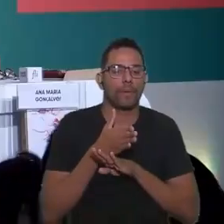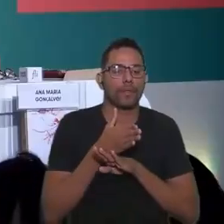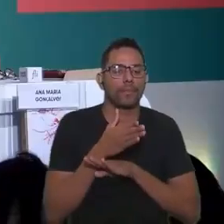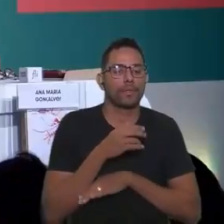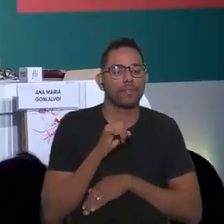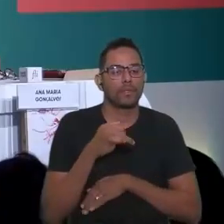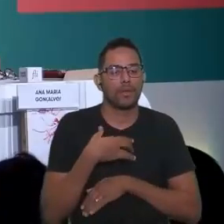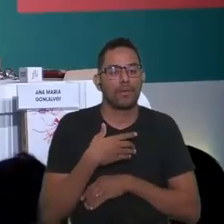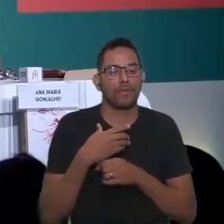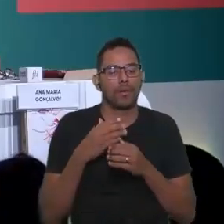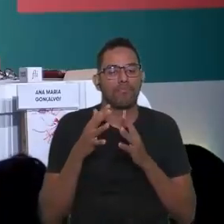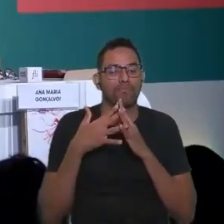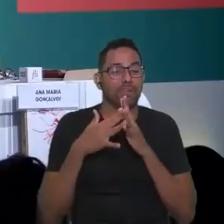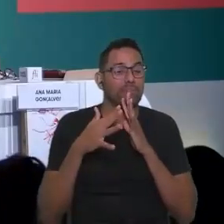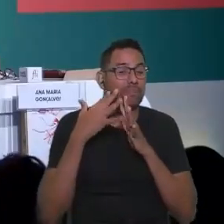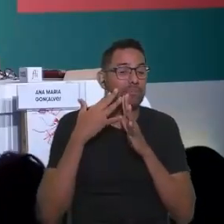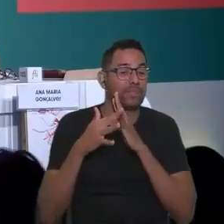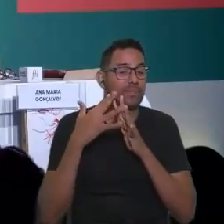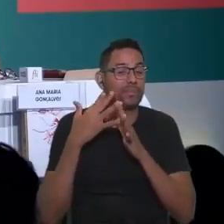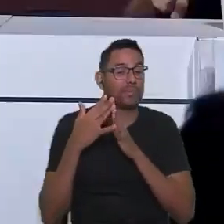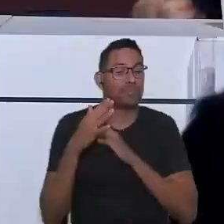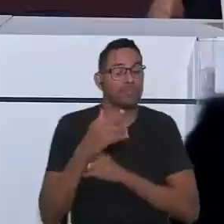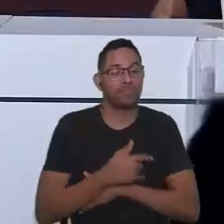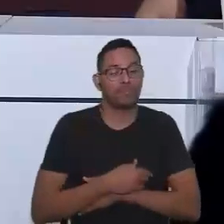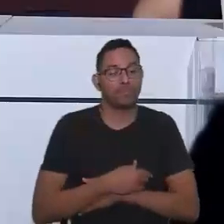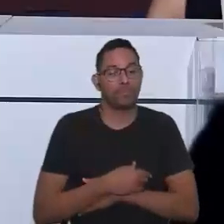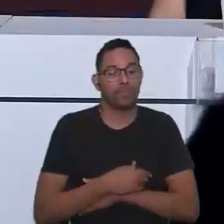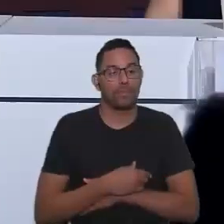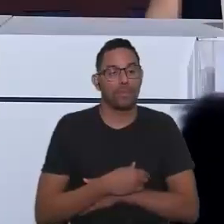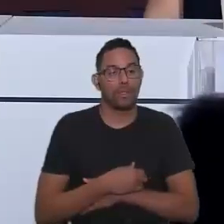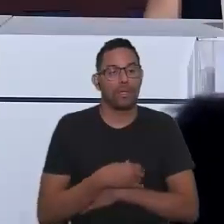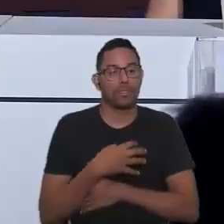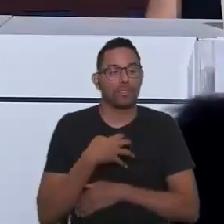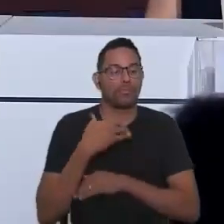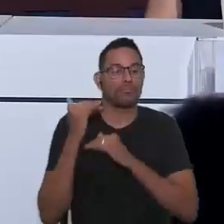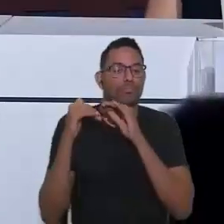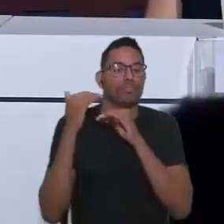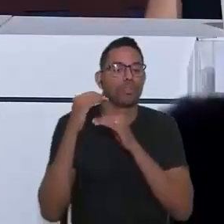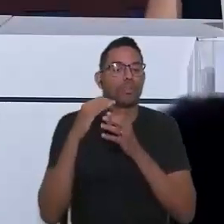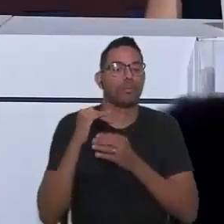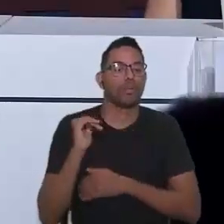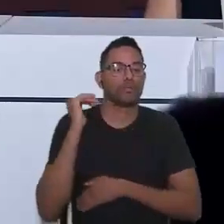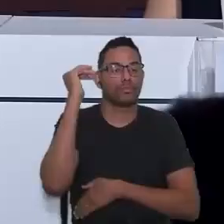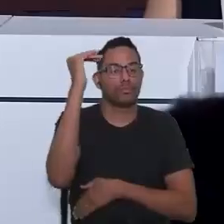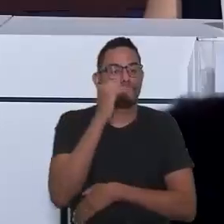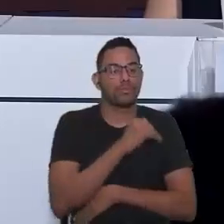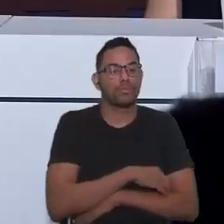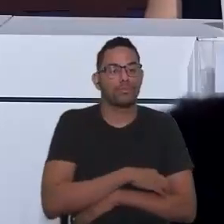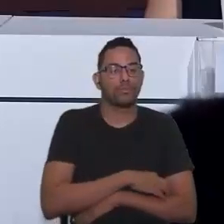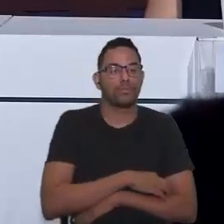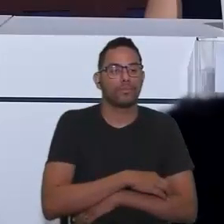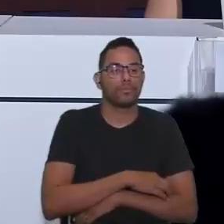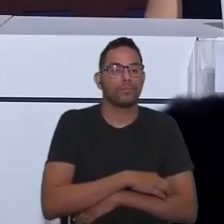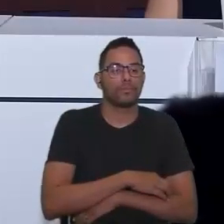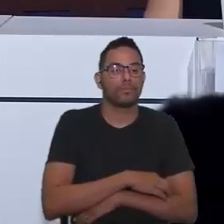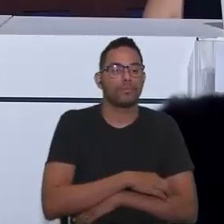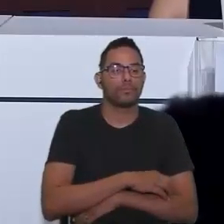participar. Senão eu fico muito atrapalhado. Não tenho modo de eu crescer, virar adulto